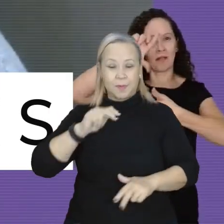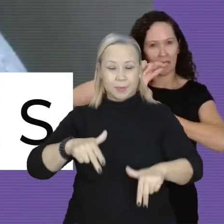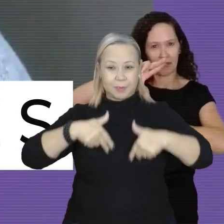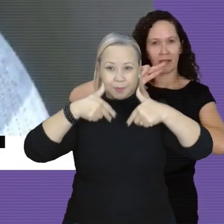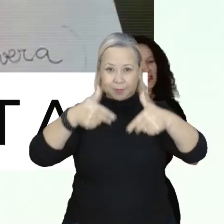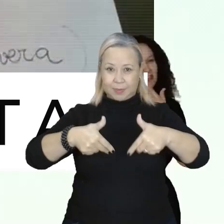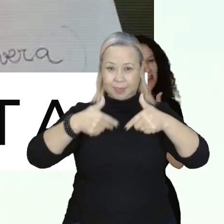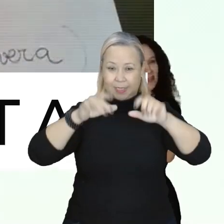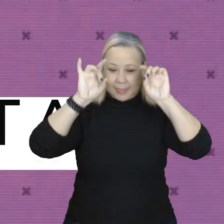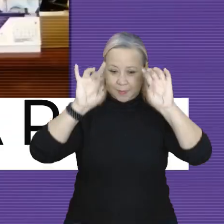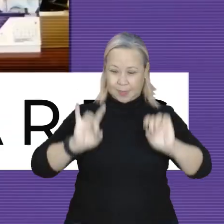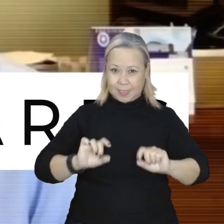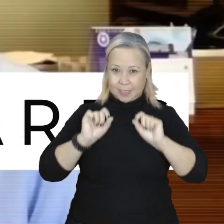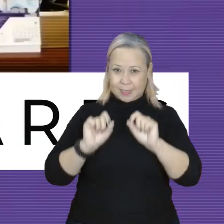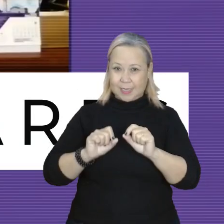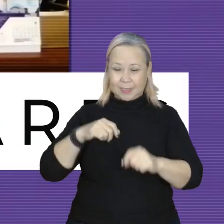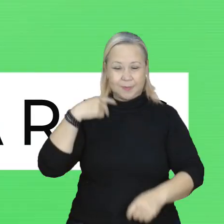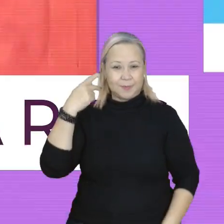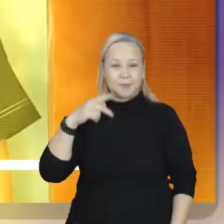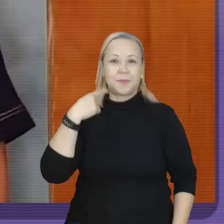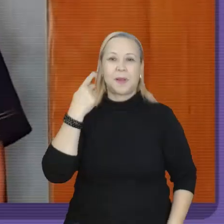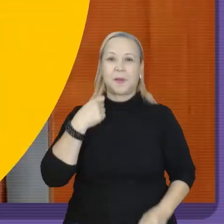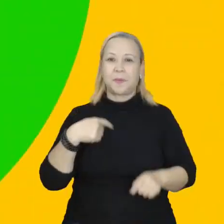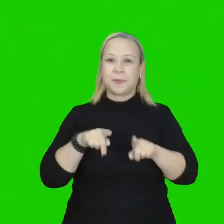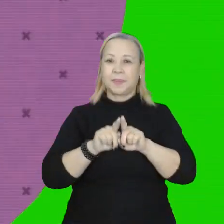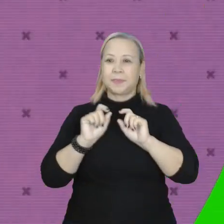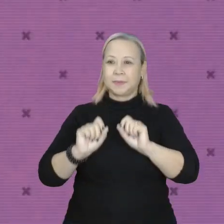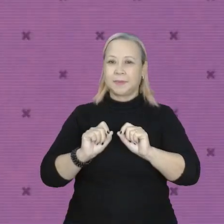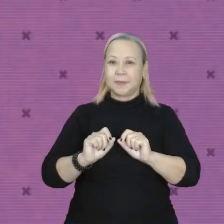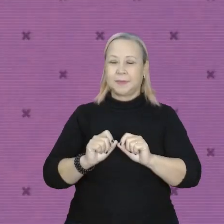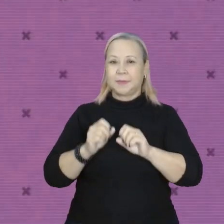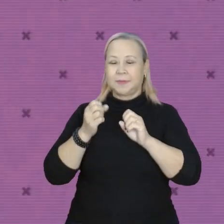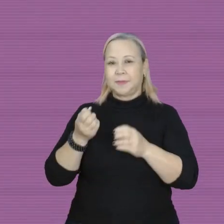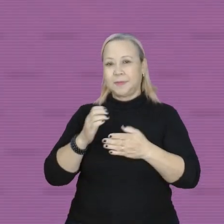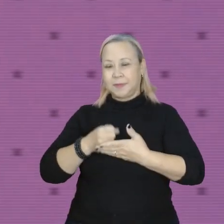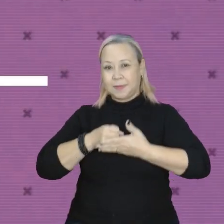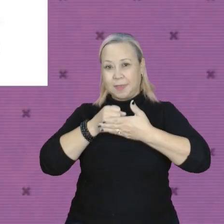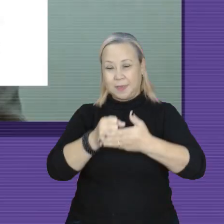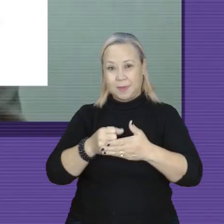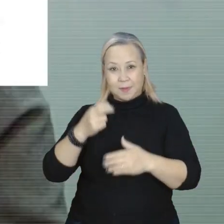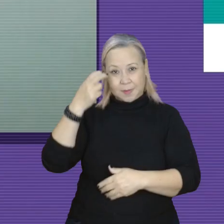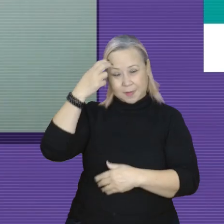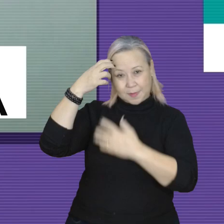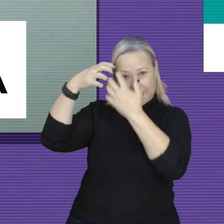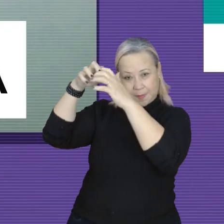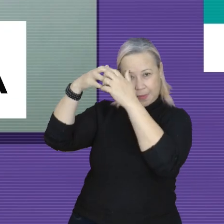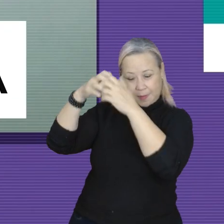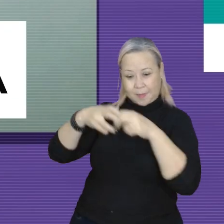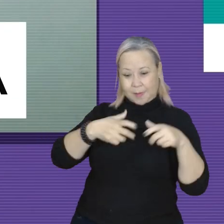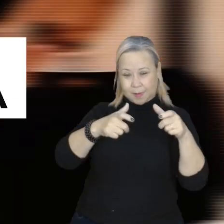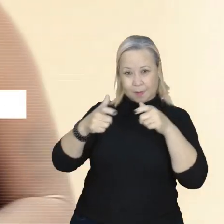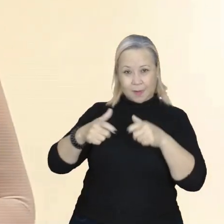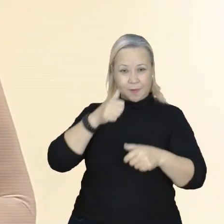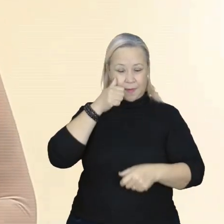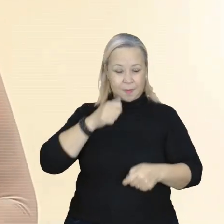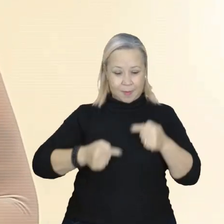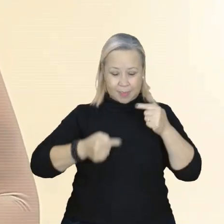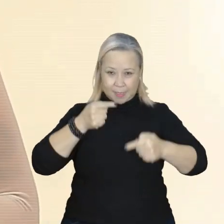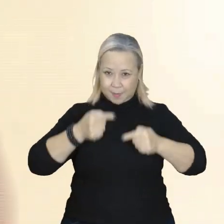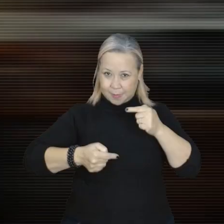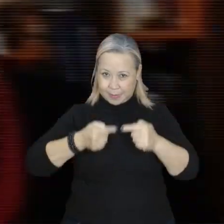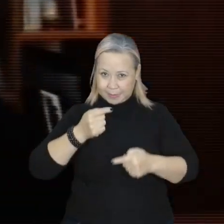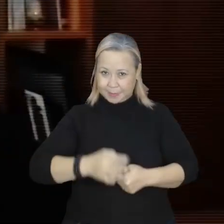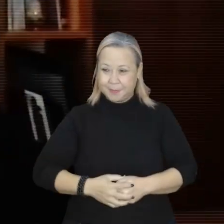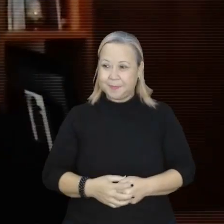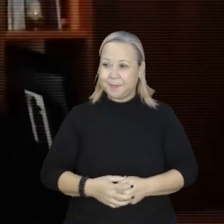militantes, especialistas e parlamentares nos ajudam a pensar cada vez mais os espaços femininos na política.